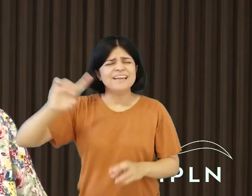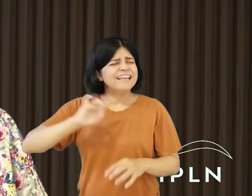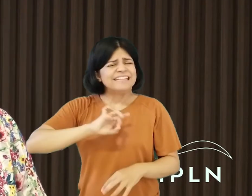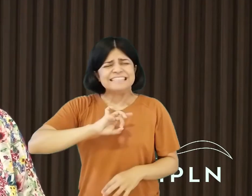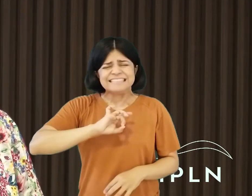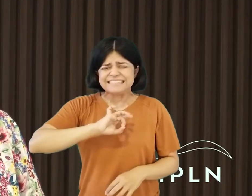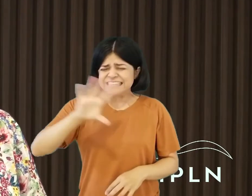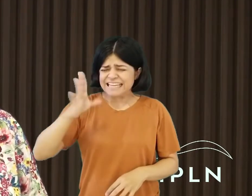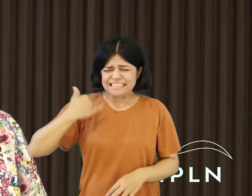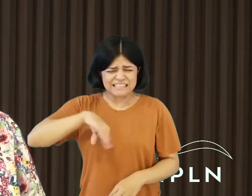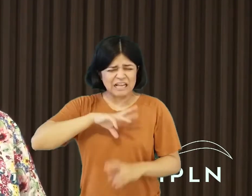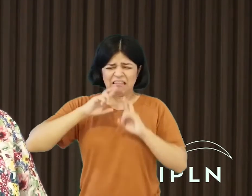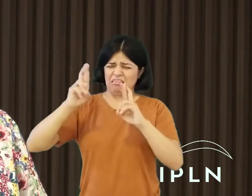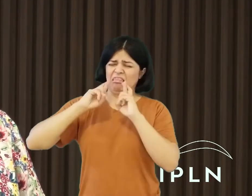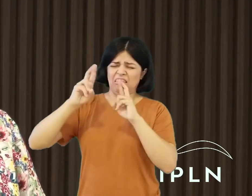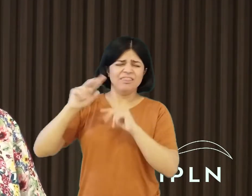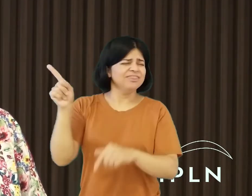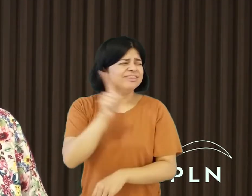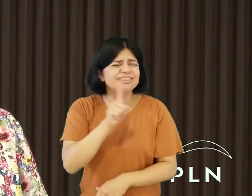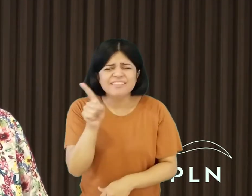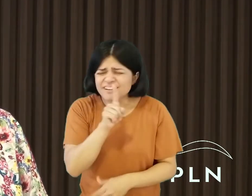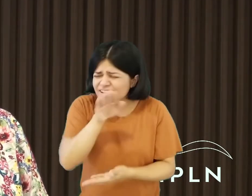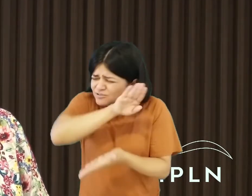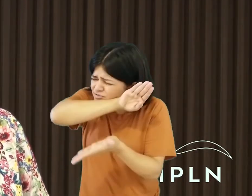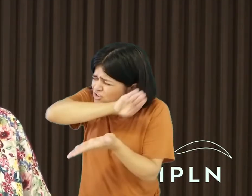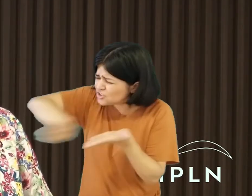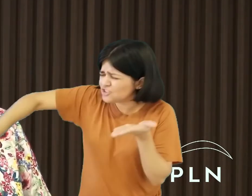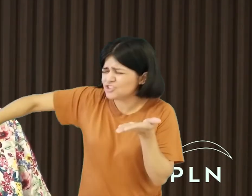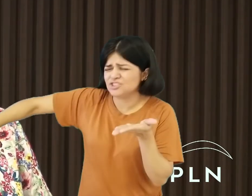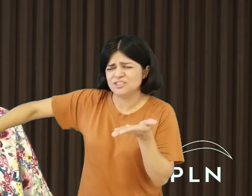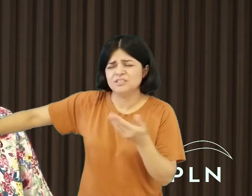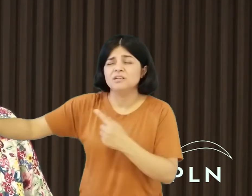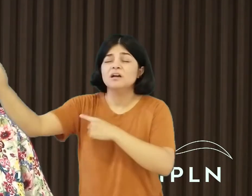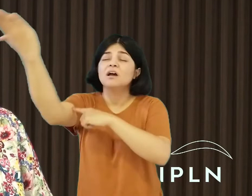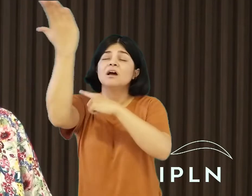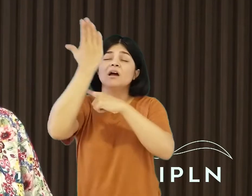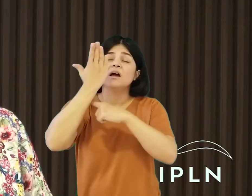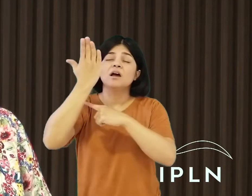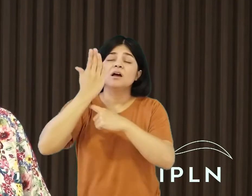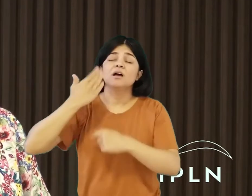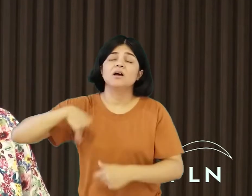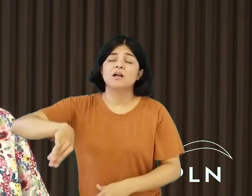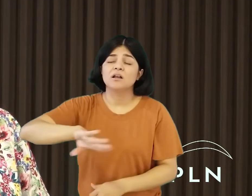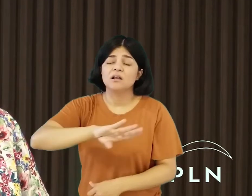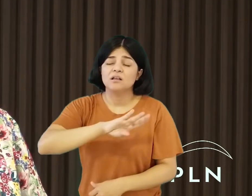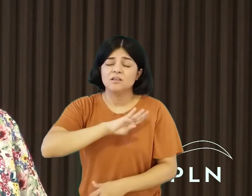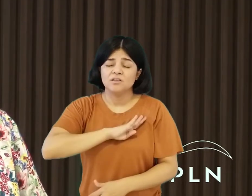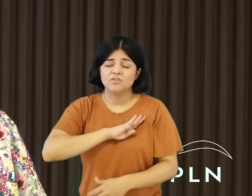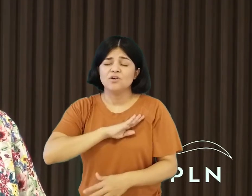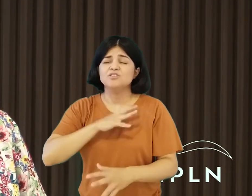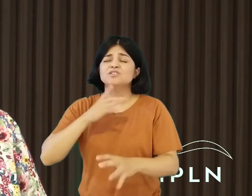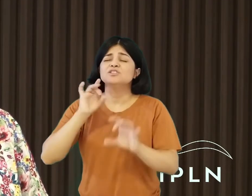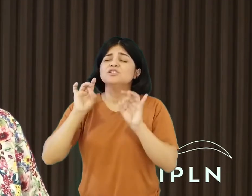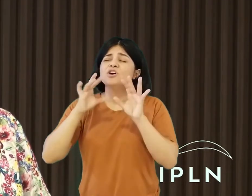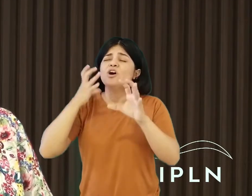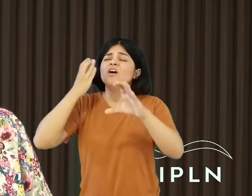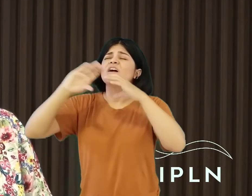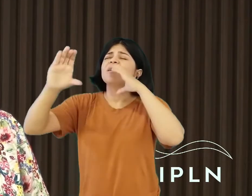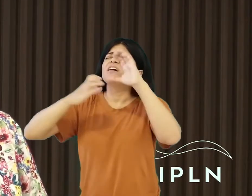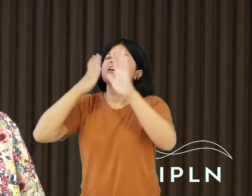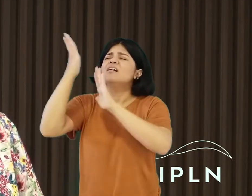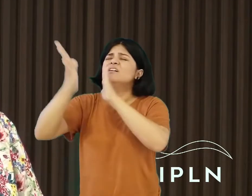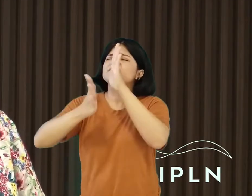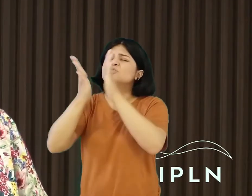a murmuração e nos ajuda, Senhor, a termos em nossos lábios canto de louvor e